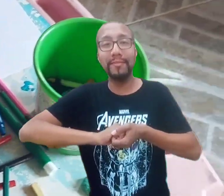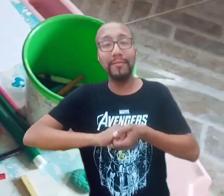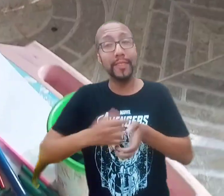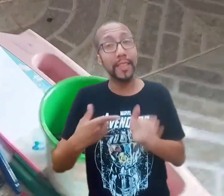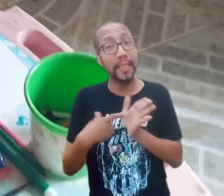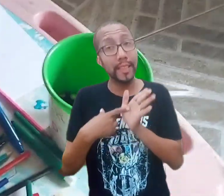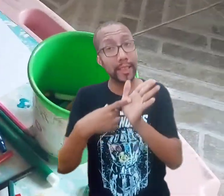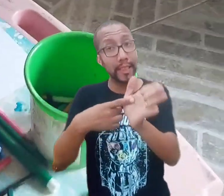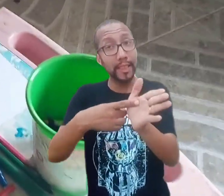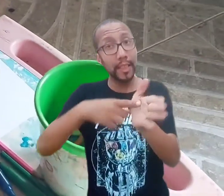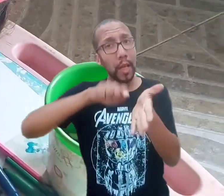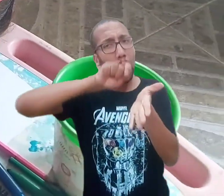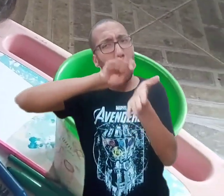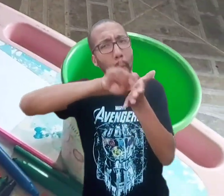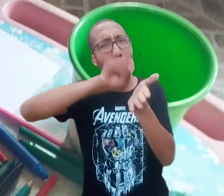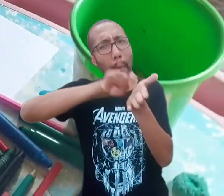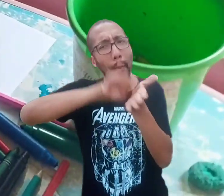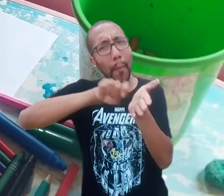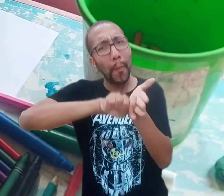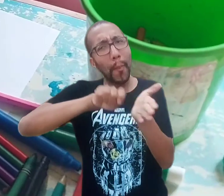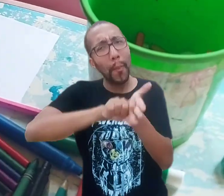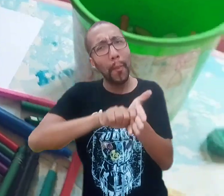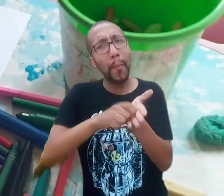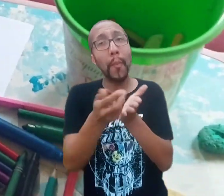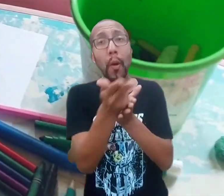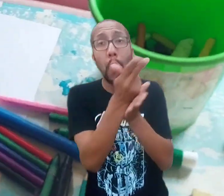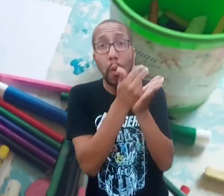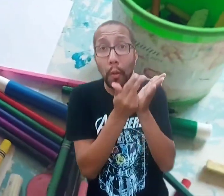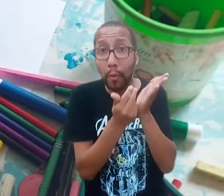palito. Faz um palito agora.